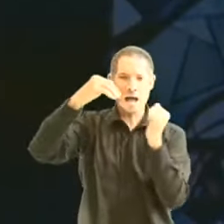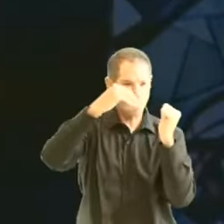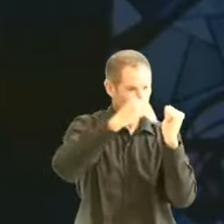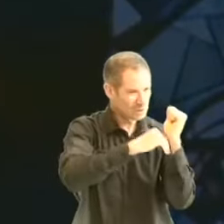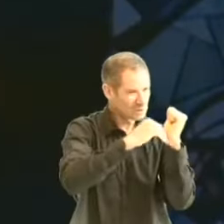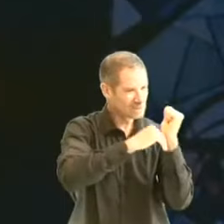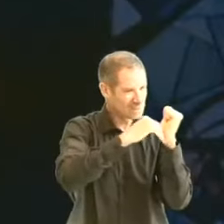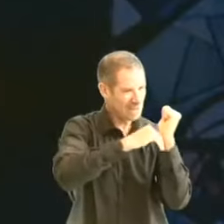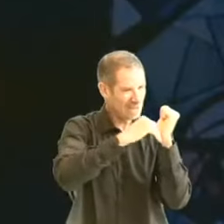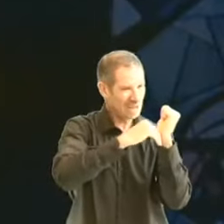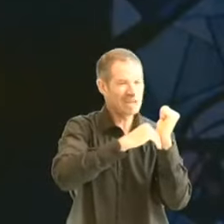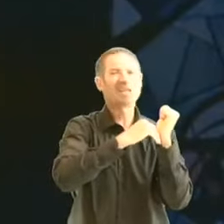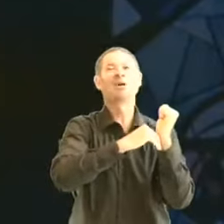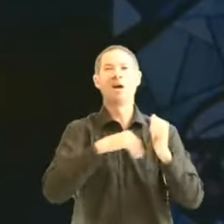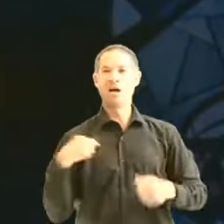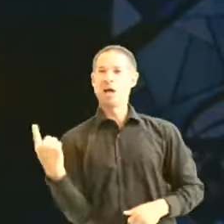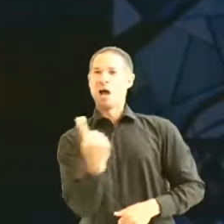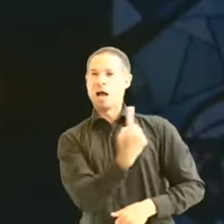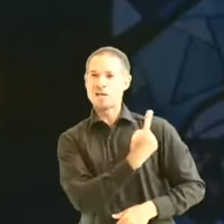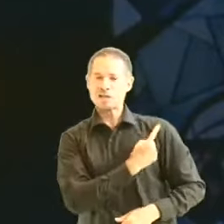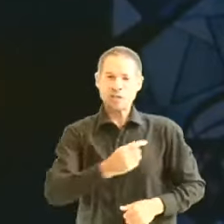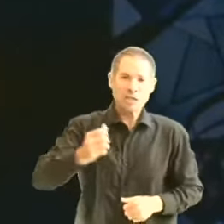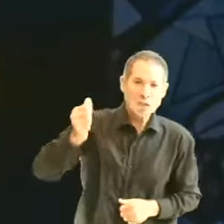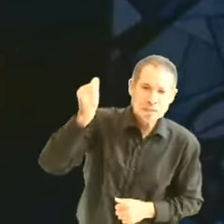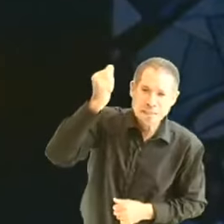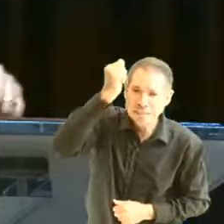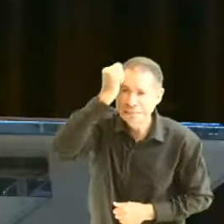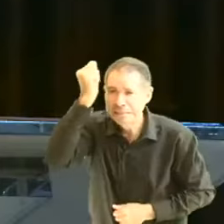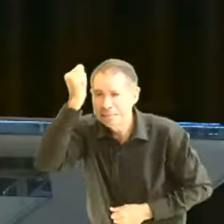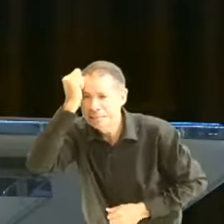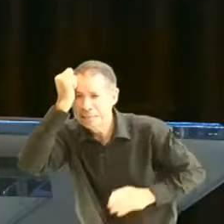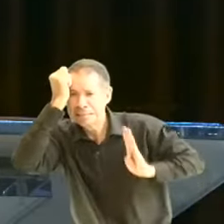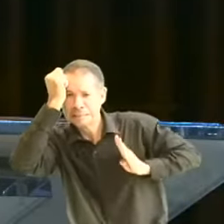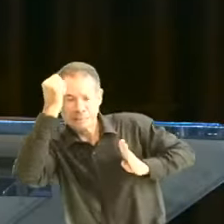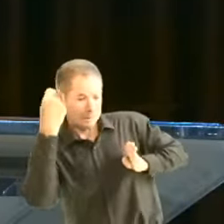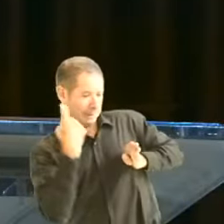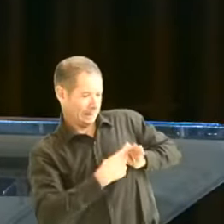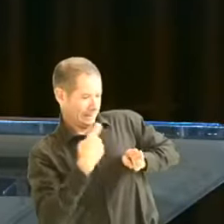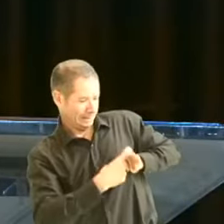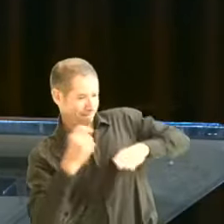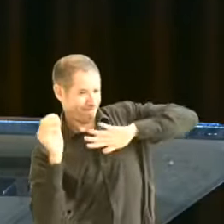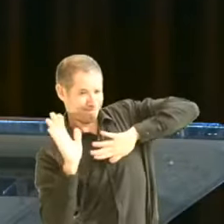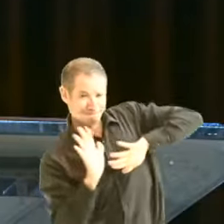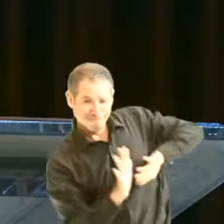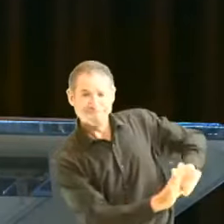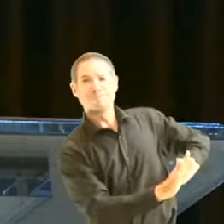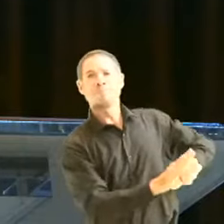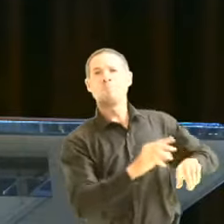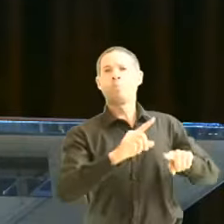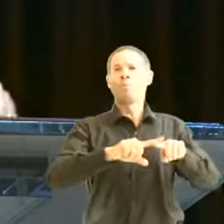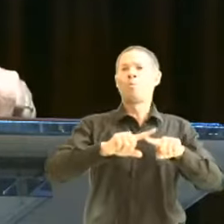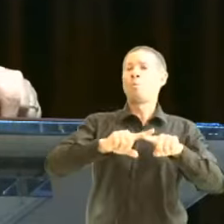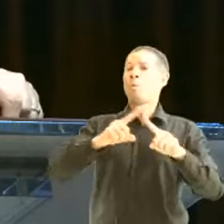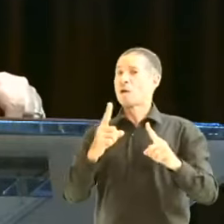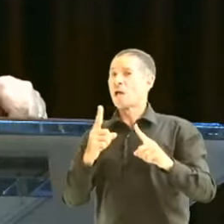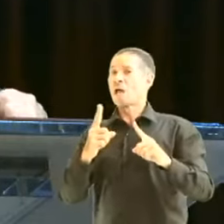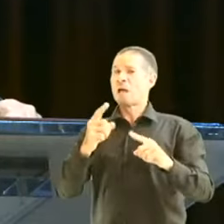segredo. Para isso a gente tem que se arrepender da dureza do nosso coração, porque é